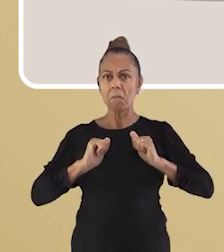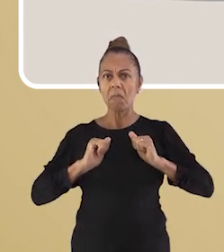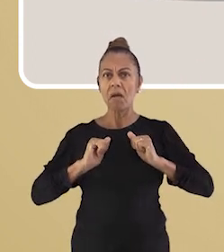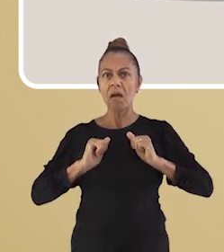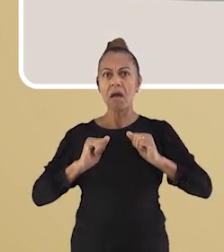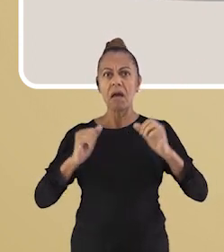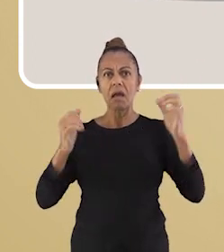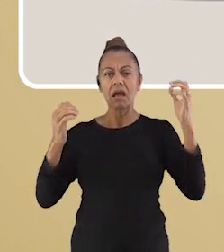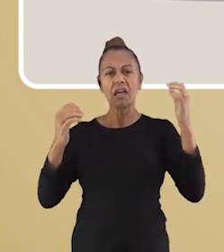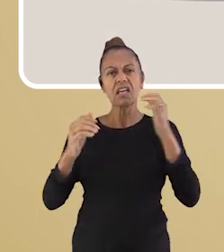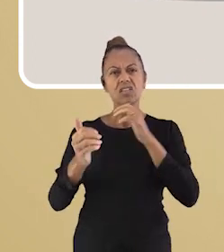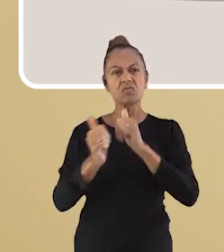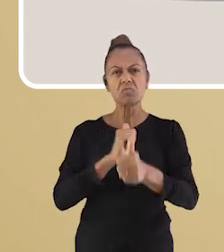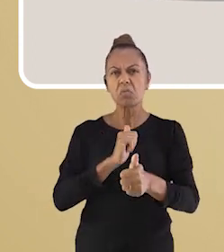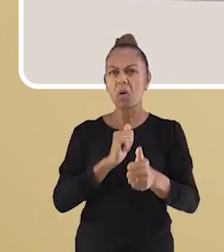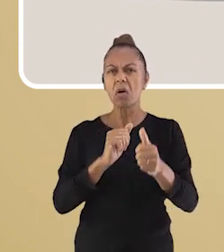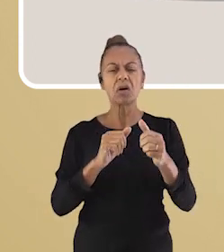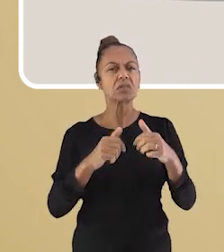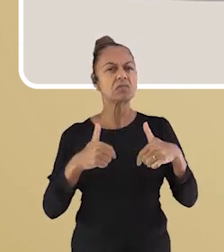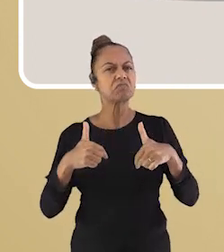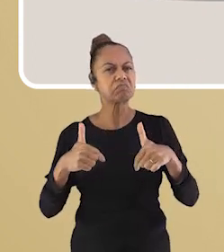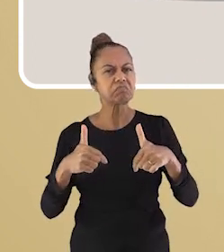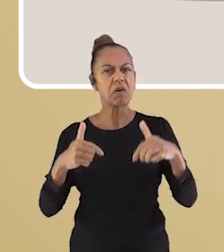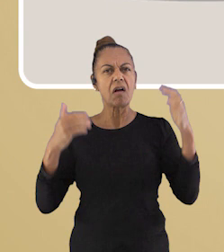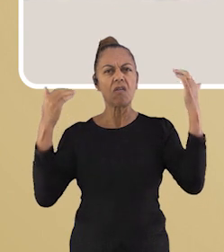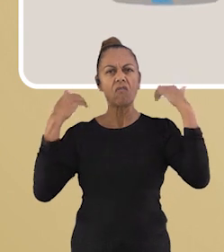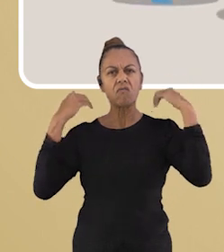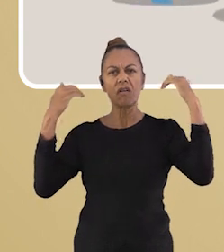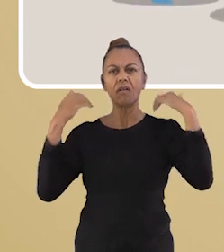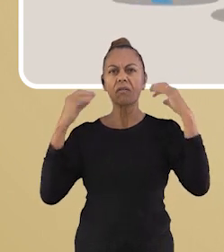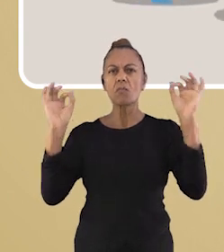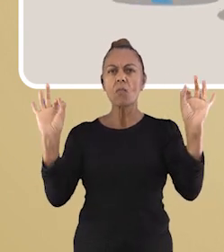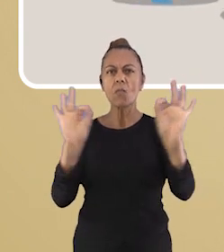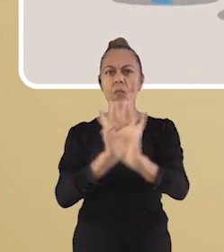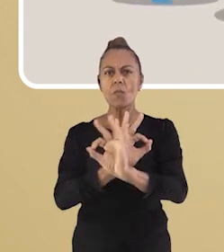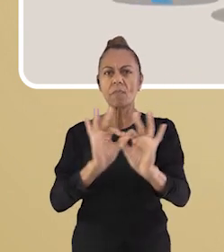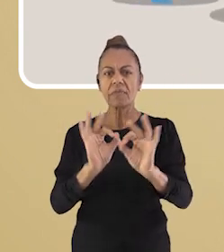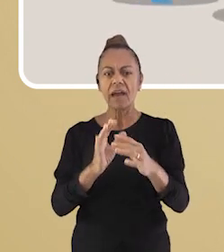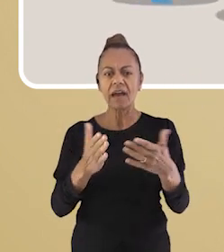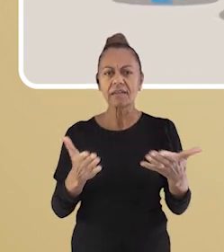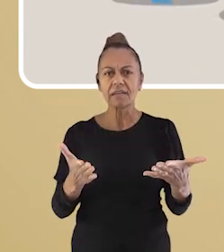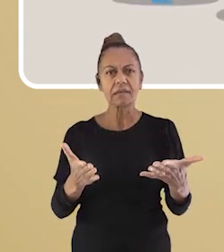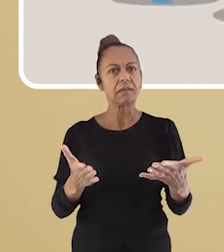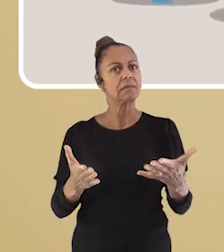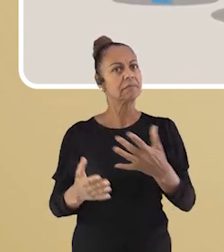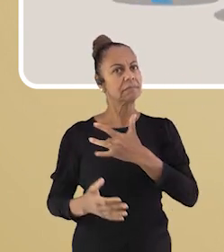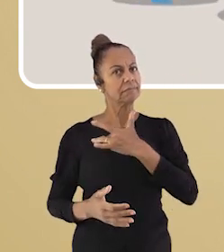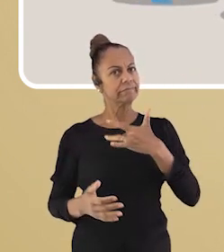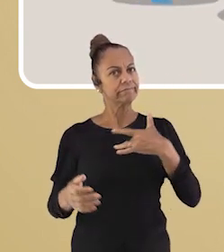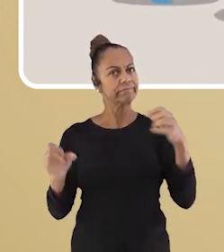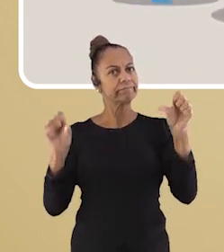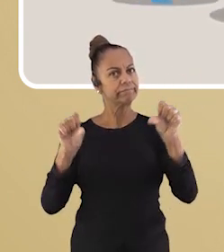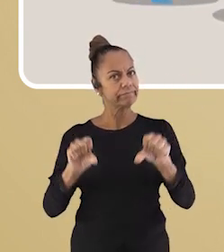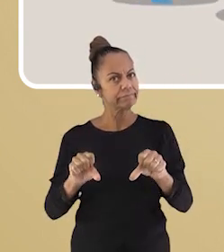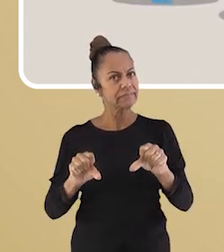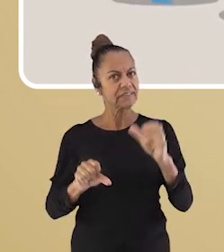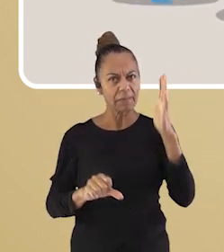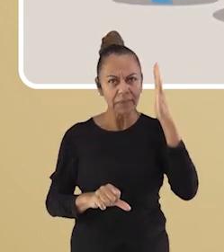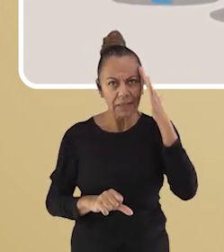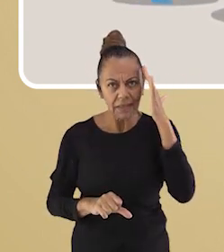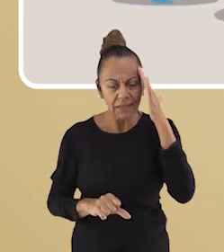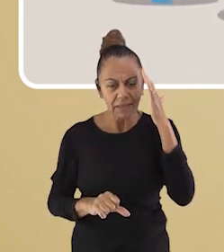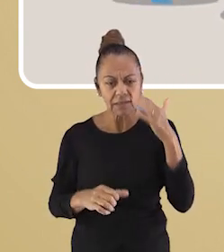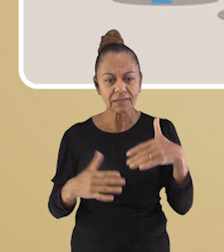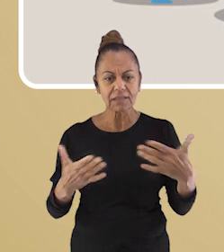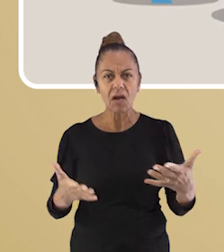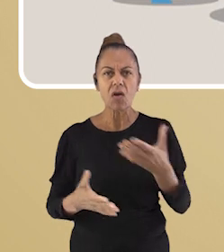45,9% da nossa população é sedentária? Ou seja, não pratica nenhum esporte ou atividade física? E você sabia que